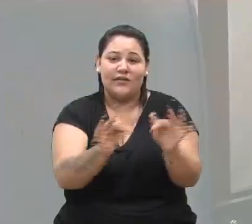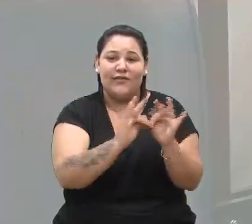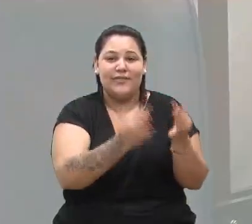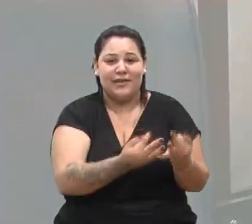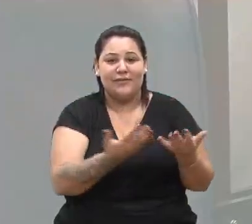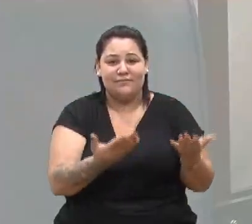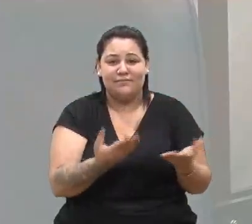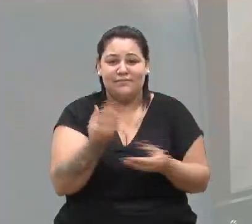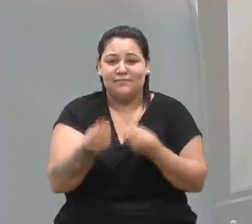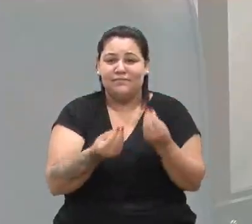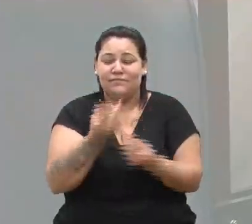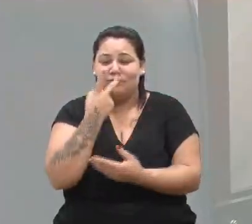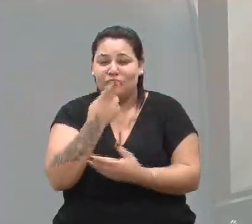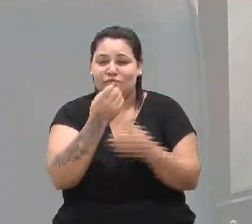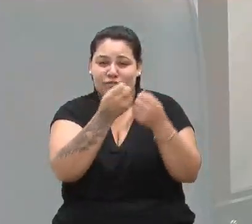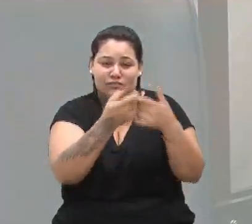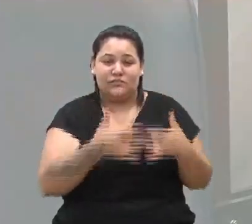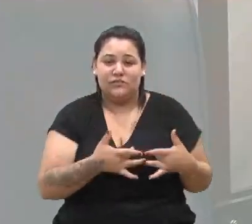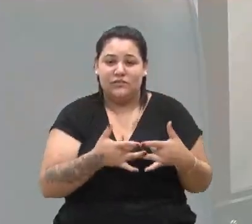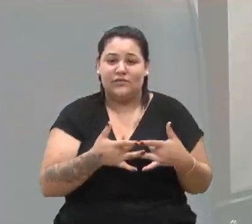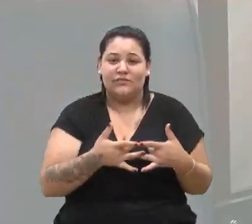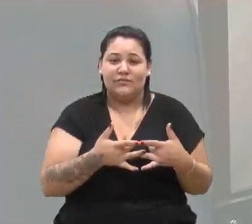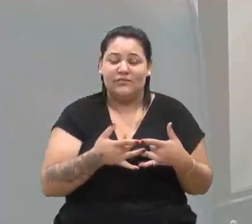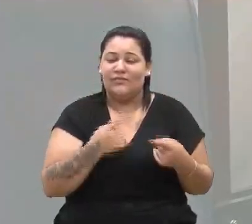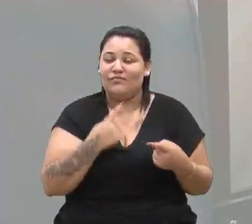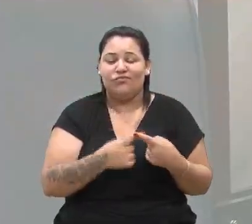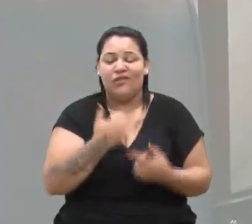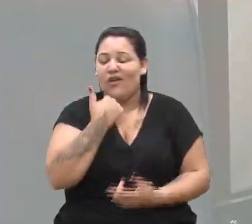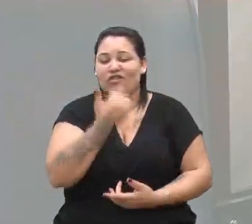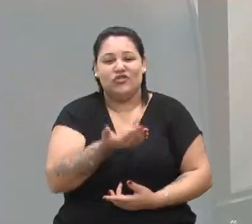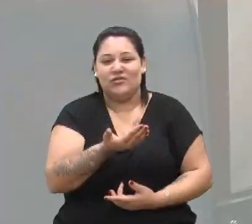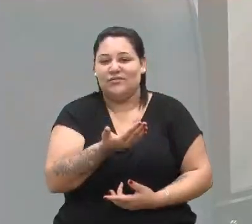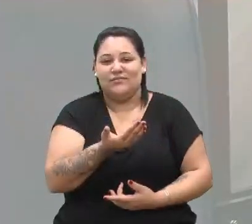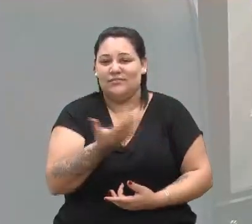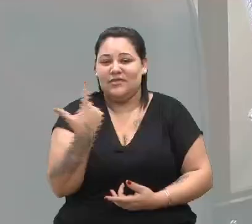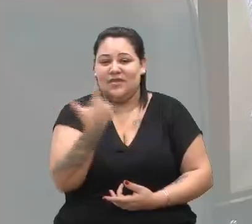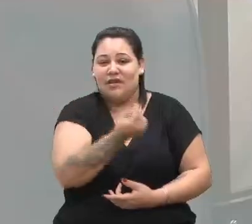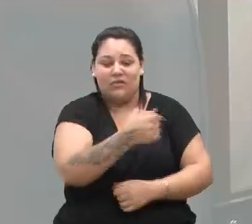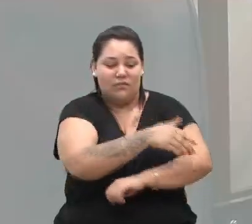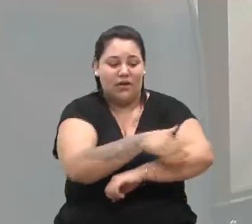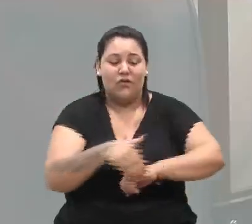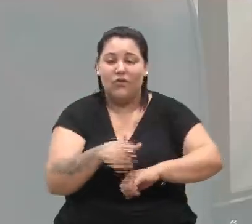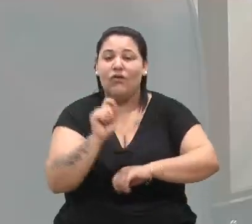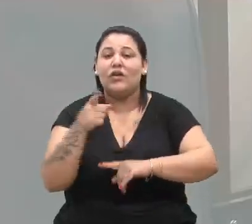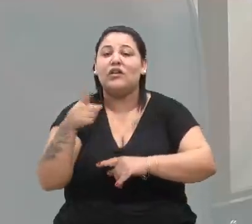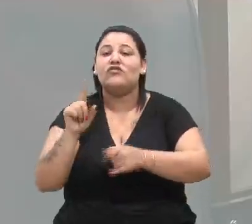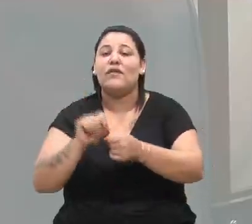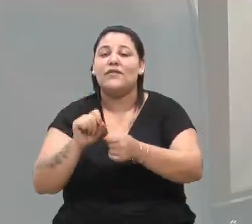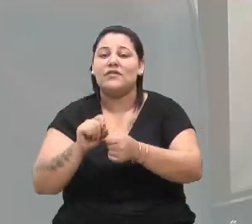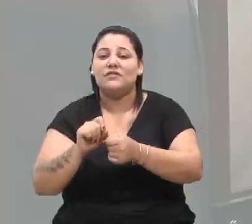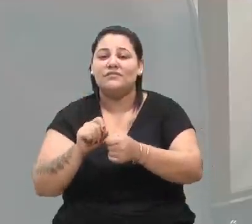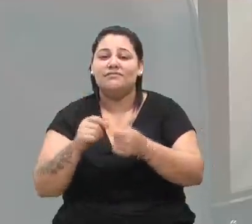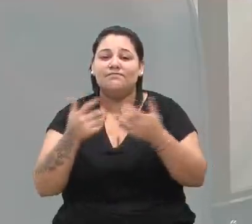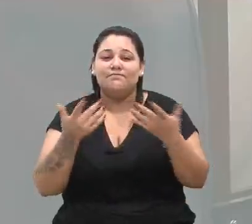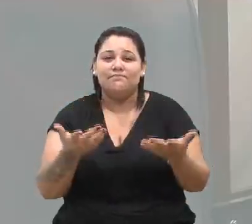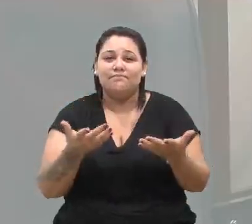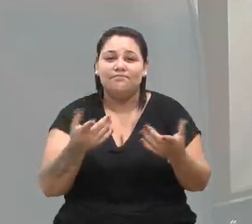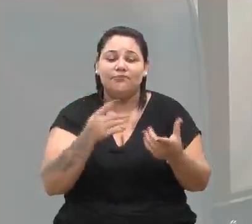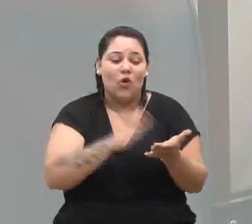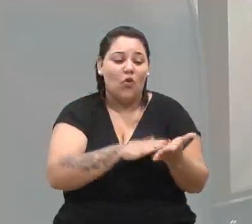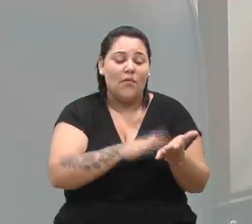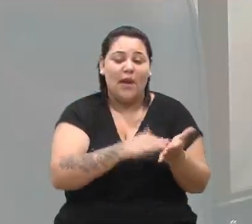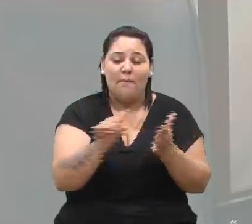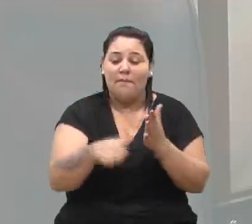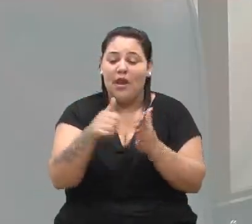ali, senão de pouco adianta nós sair para a rua, de que podemos produzir para cobrar melhorias de